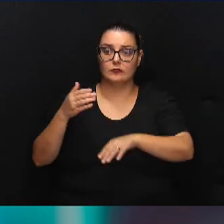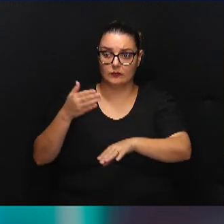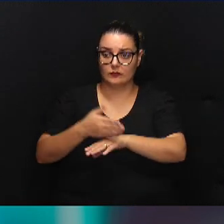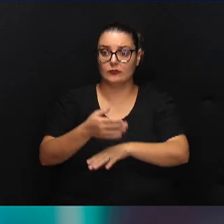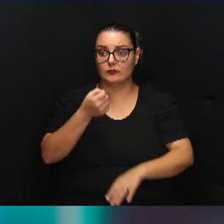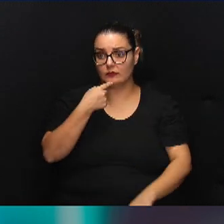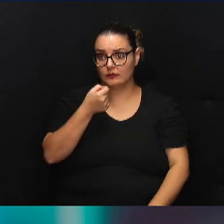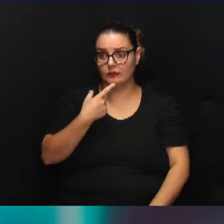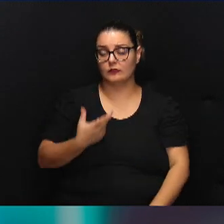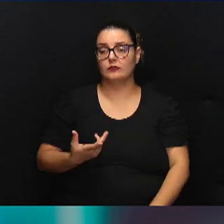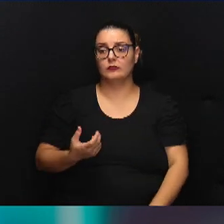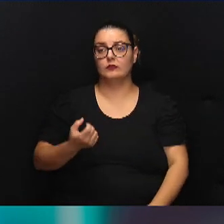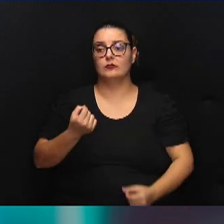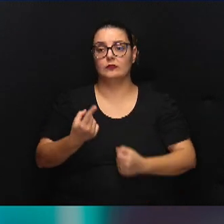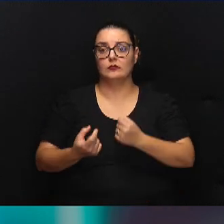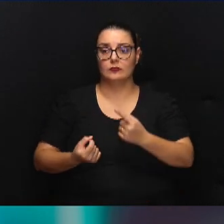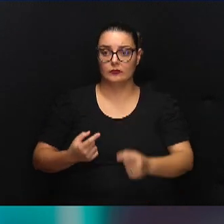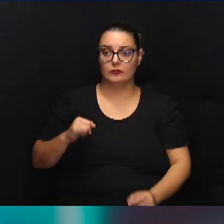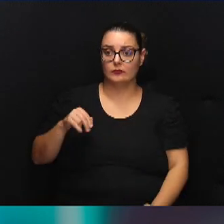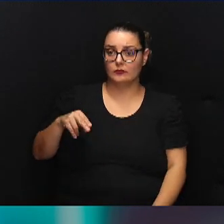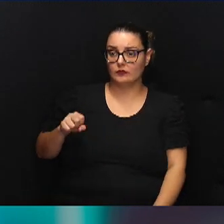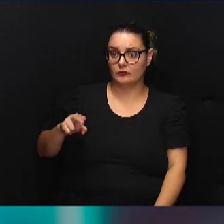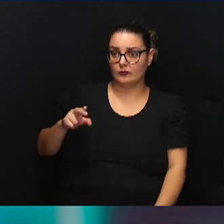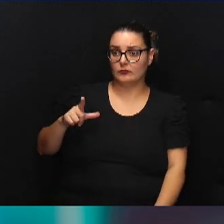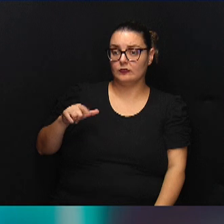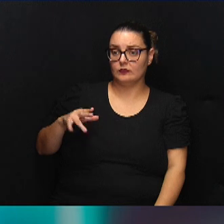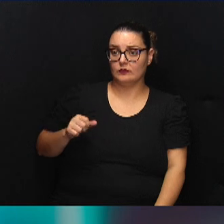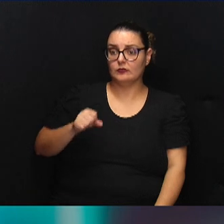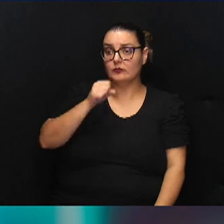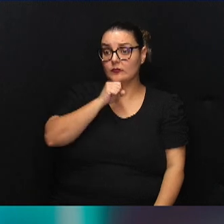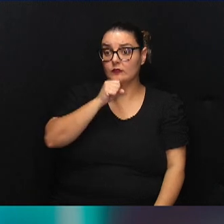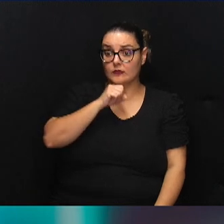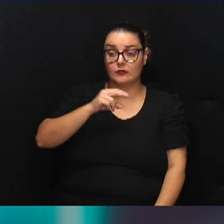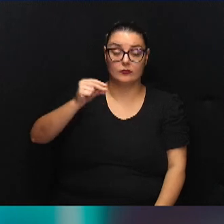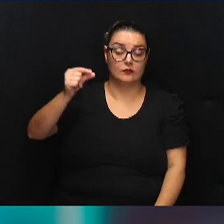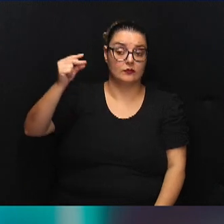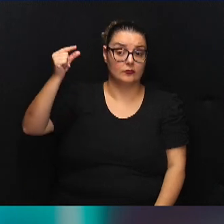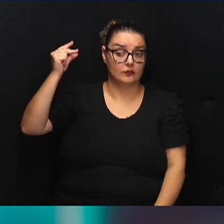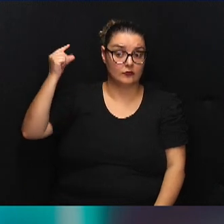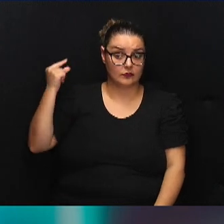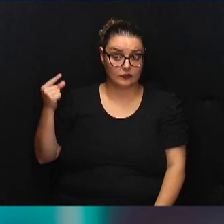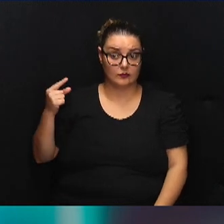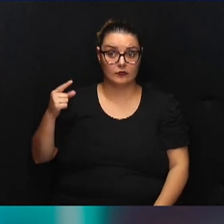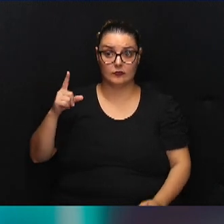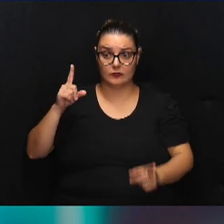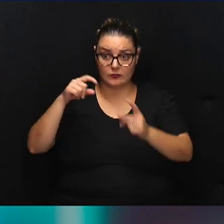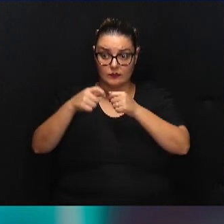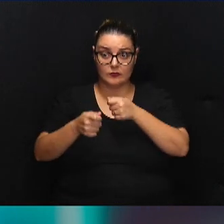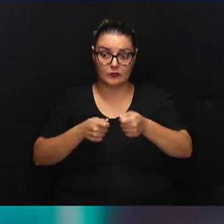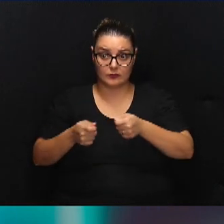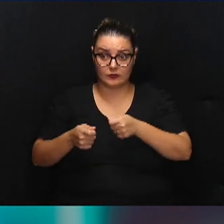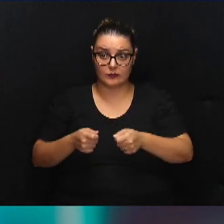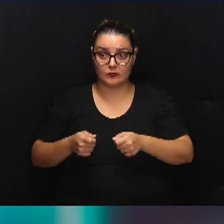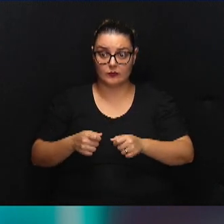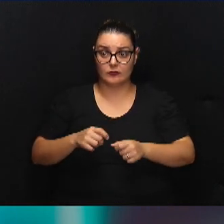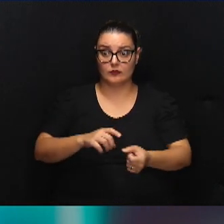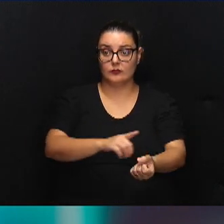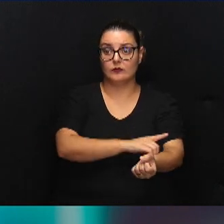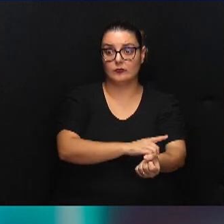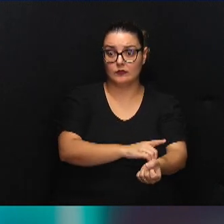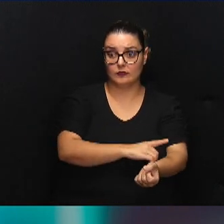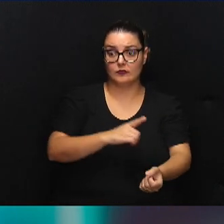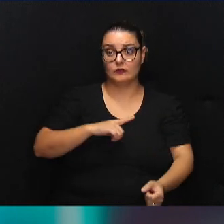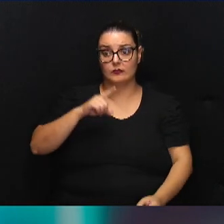medicações. Tem algumas insulinas muito antigas, que são difíceis de controlar o diabetes, corre muito risco